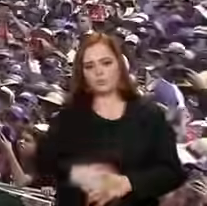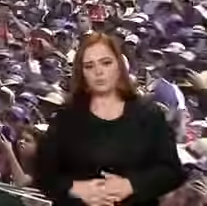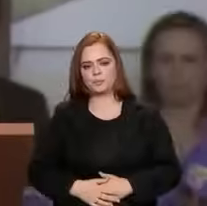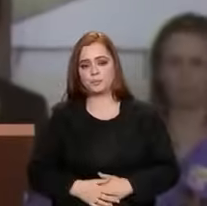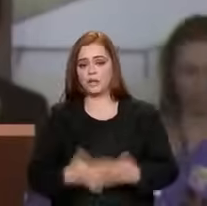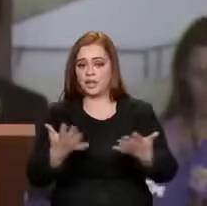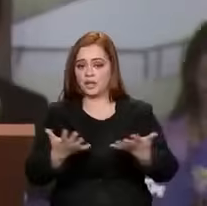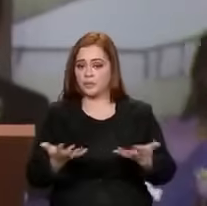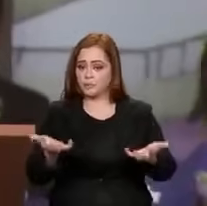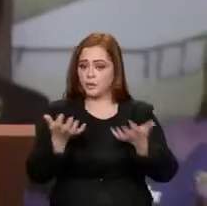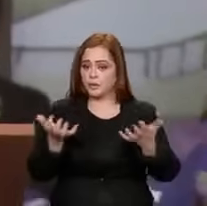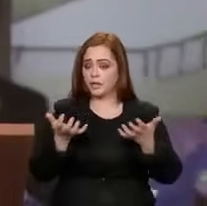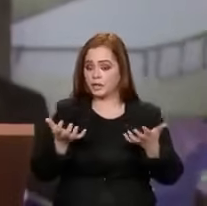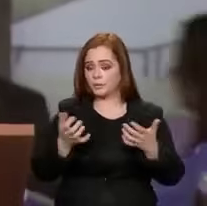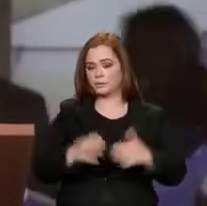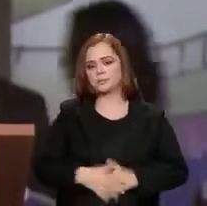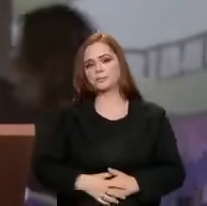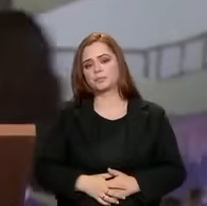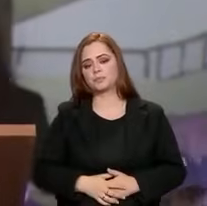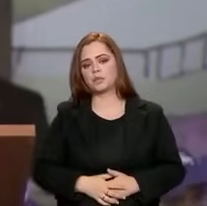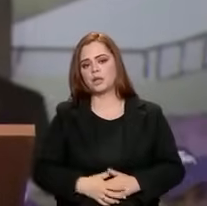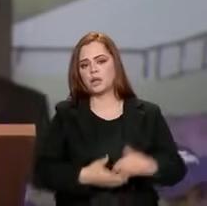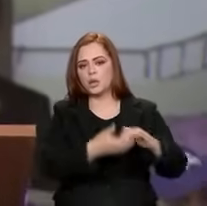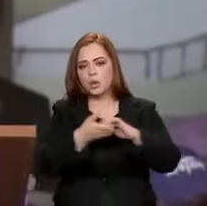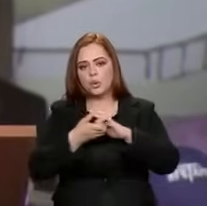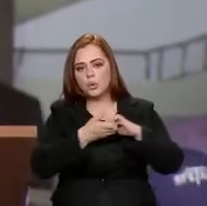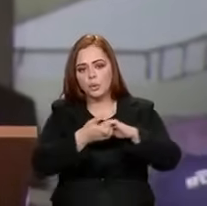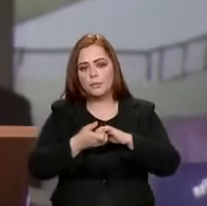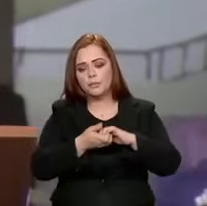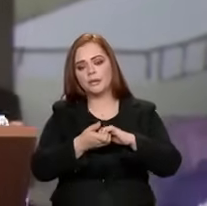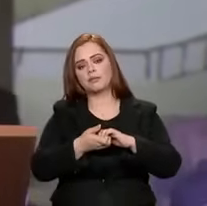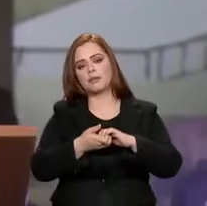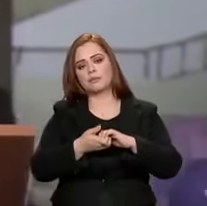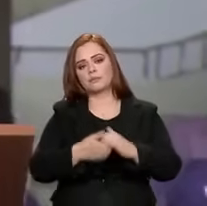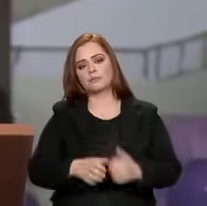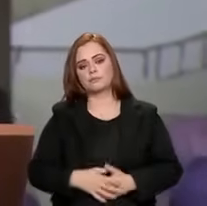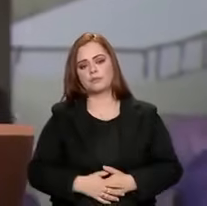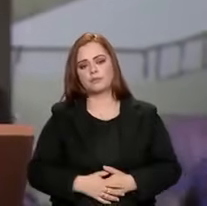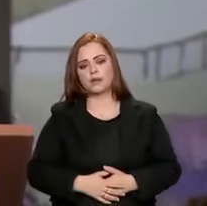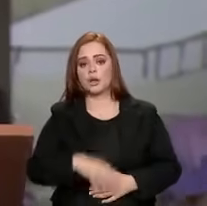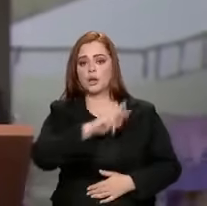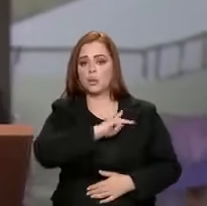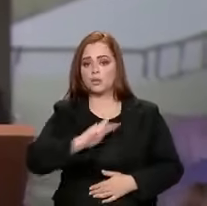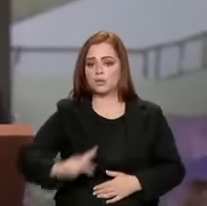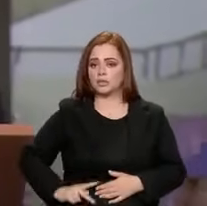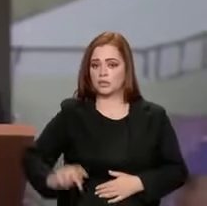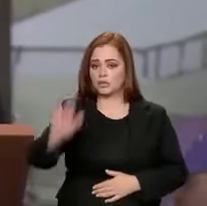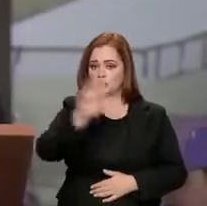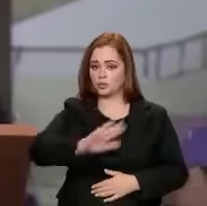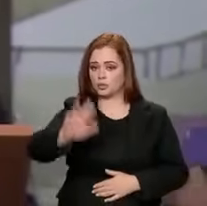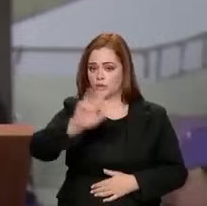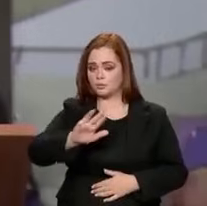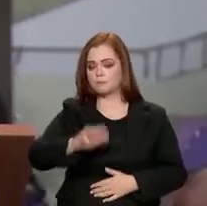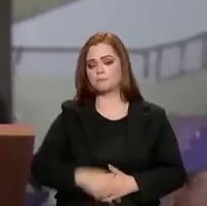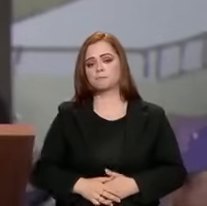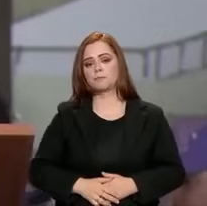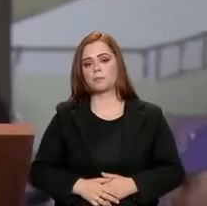Então eu queria cumprimentar aqui o presidente Lula